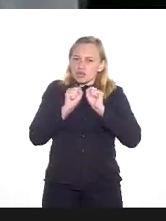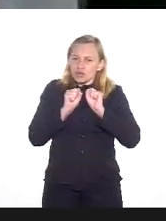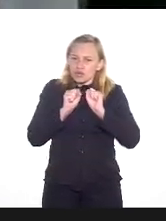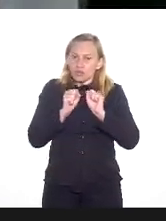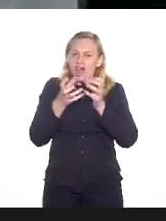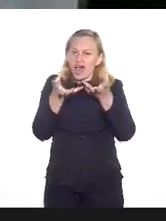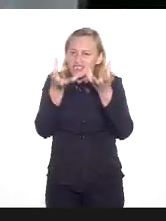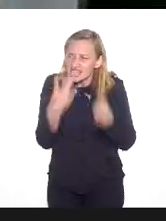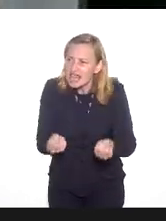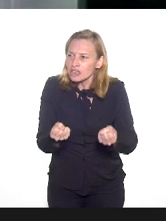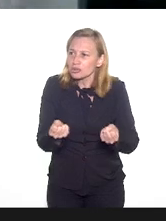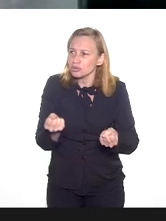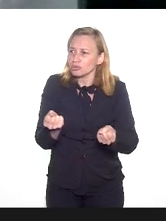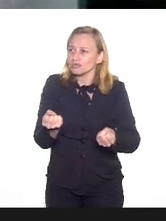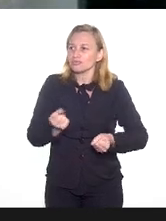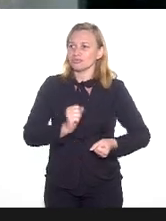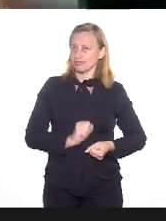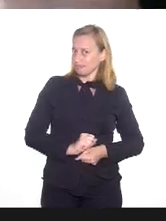acolhido,